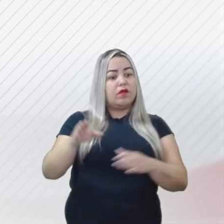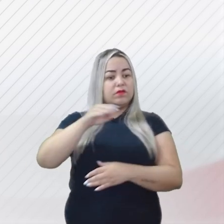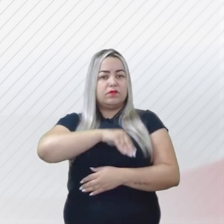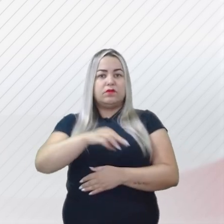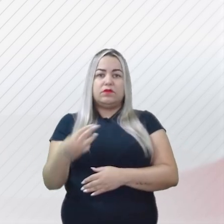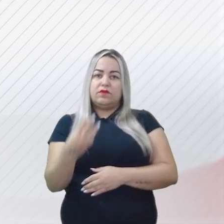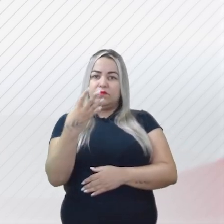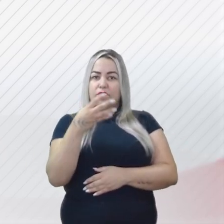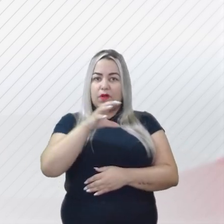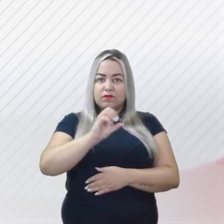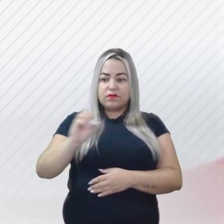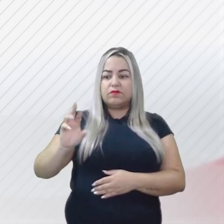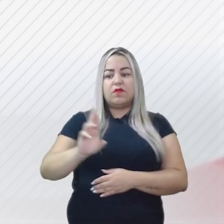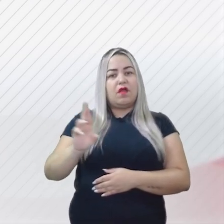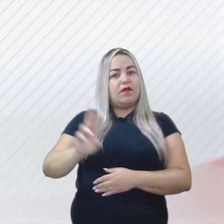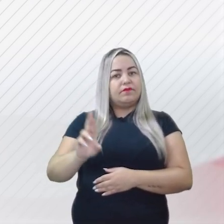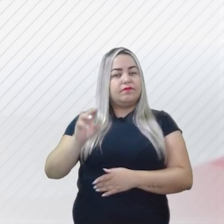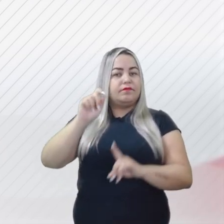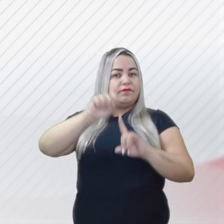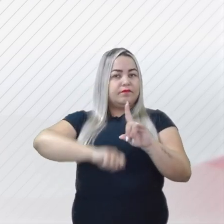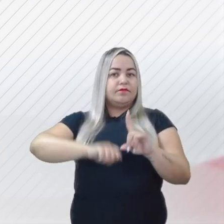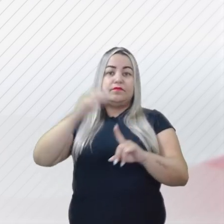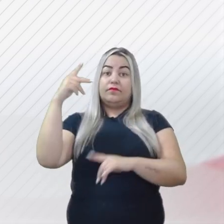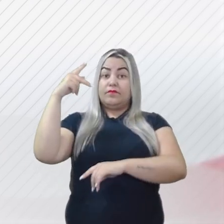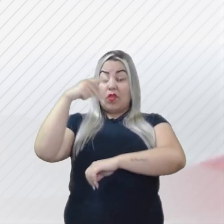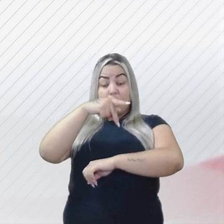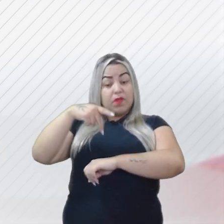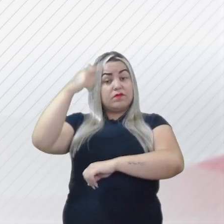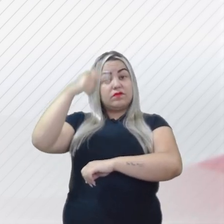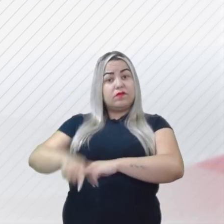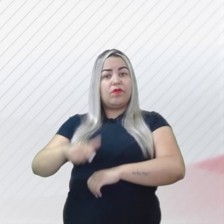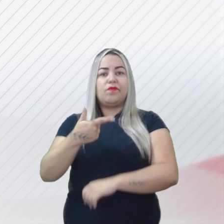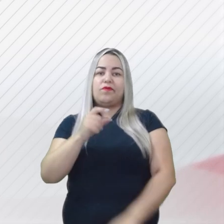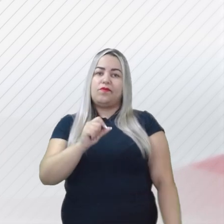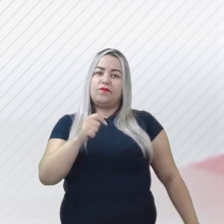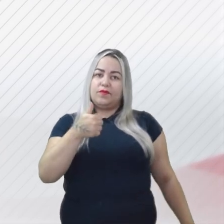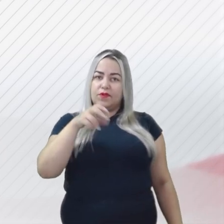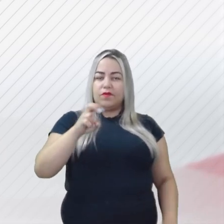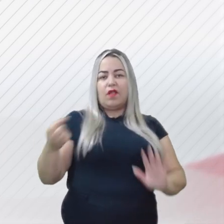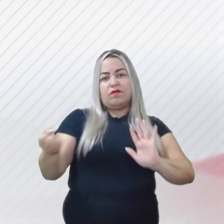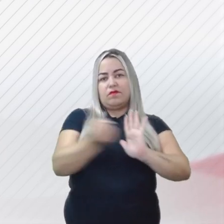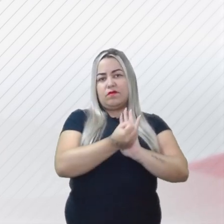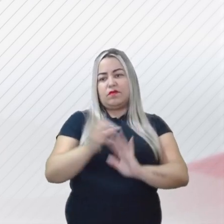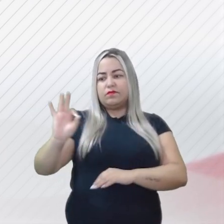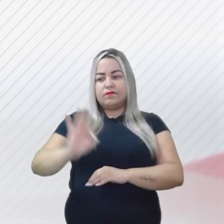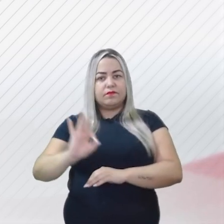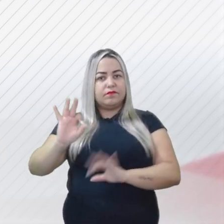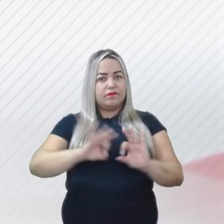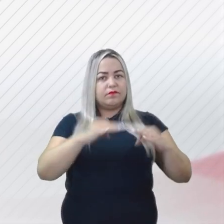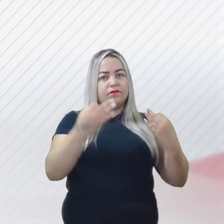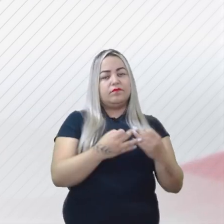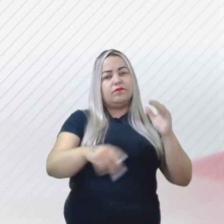familiar acima de R$ 3.400 mensal. O país não alcançava essa marca desde 2015, quando o percentual